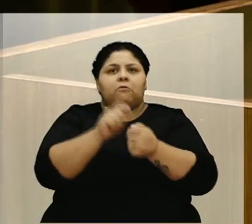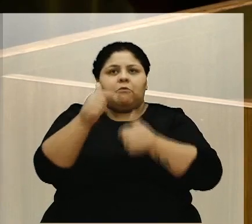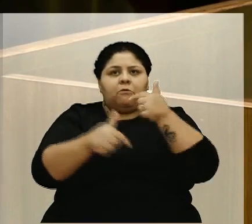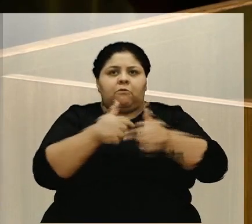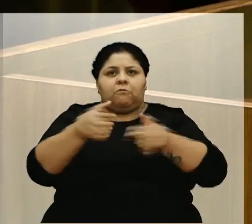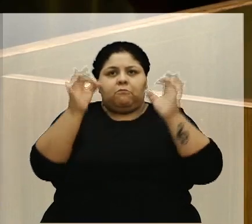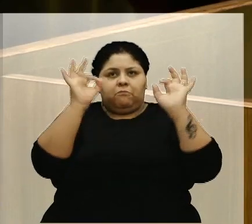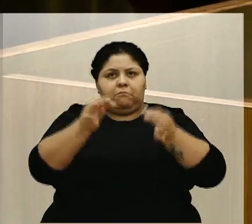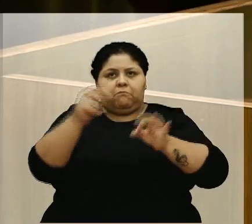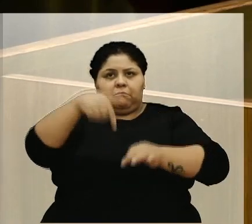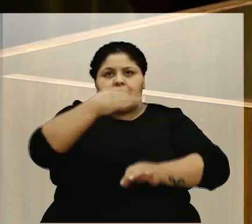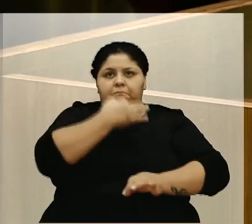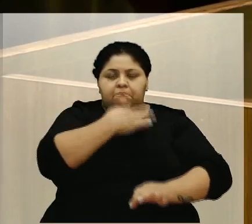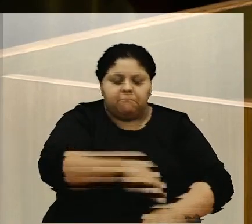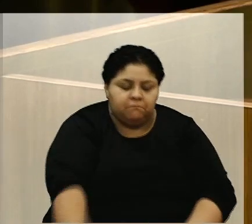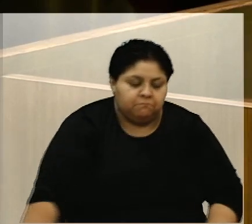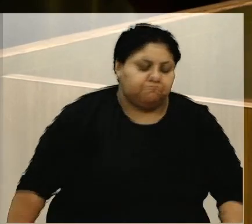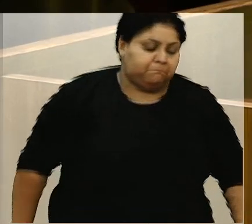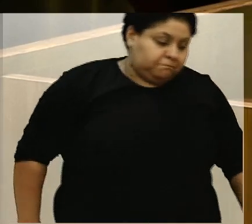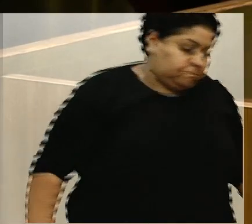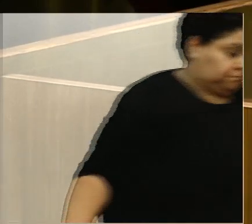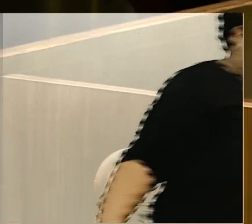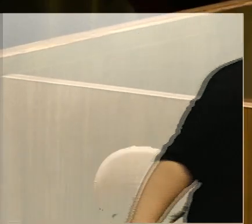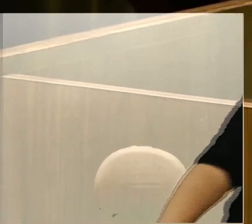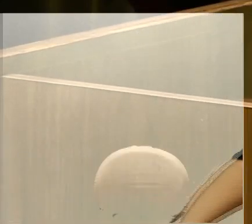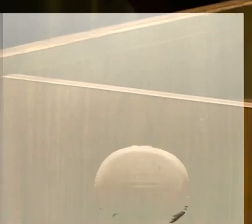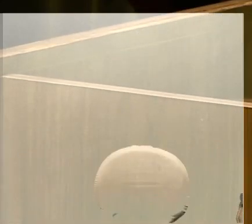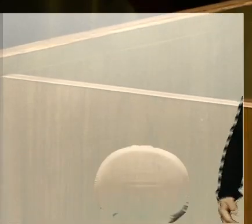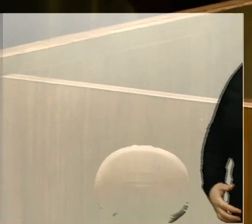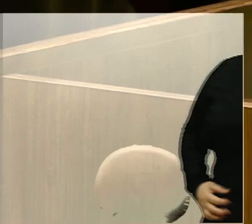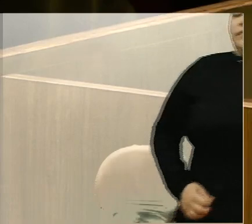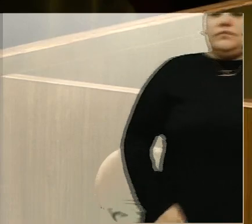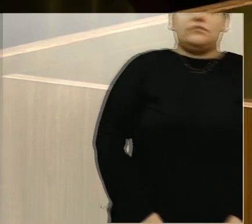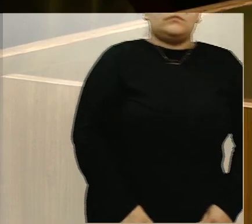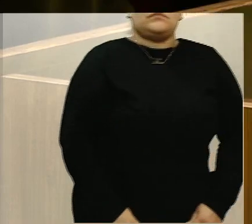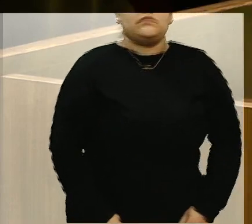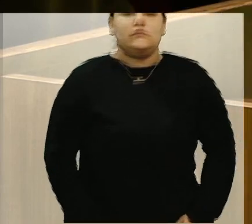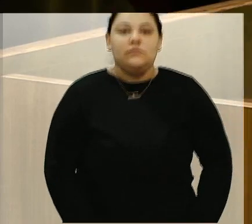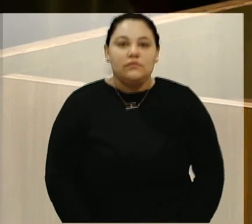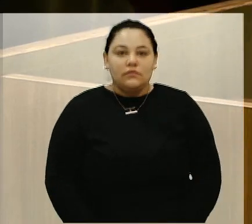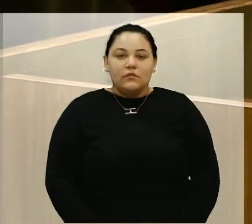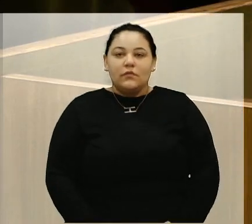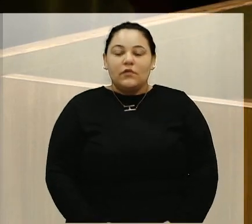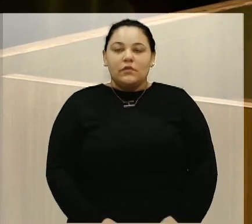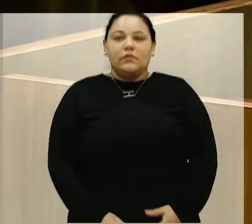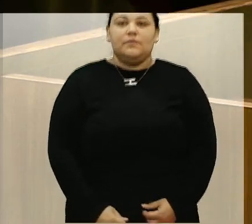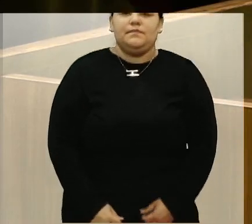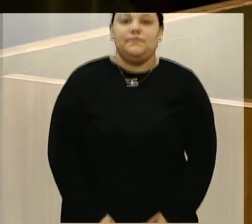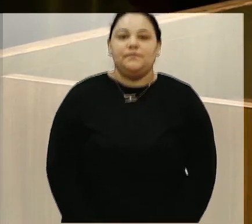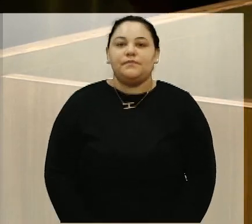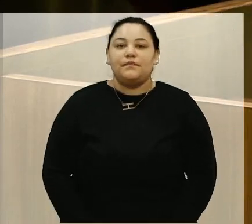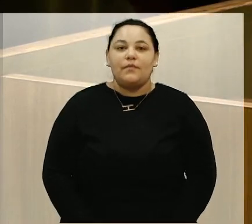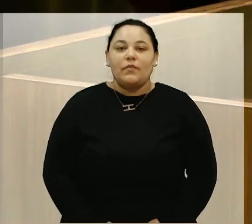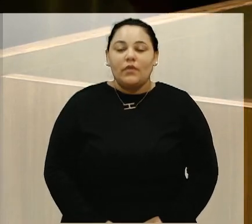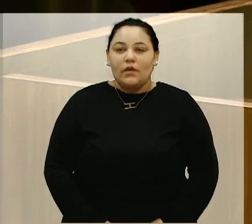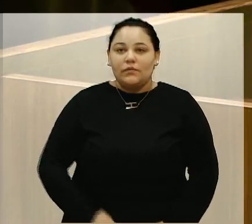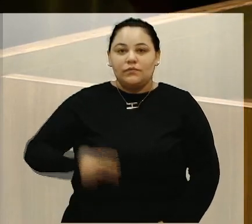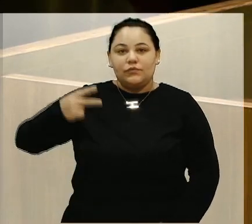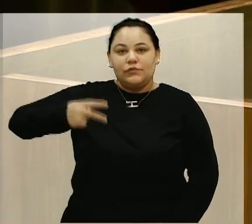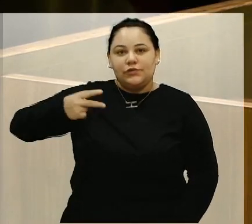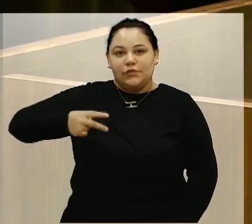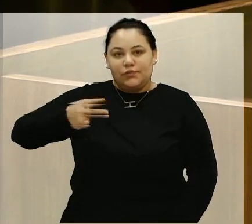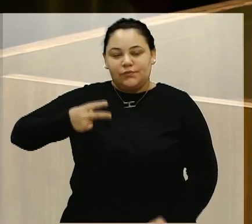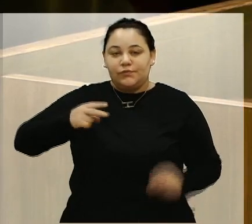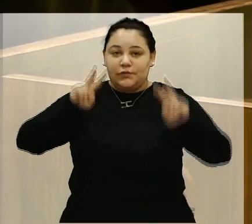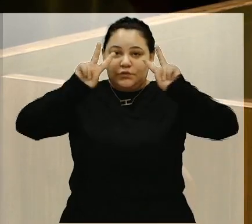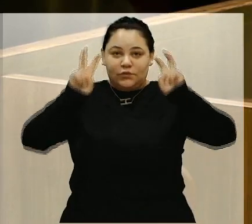de excelência aqui em Caxias. O segundo assunto que eu também queria colocar, esse do Fundo